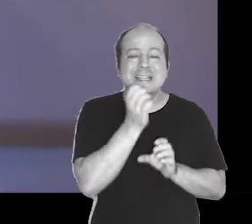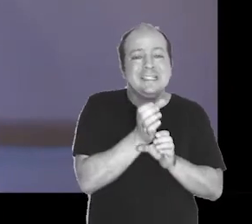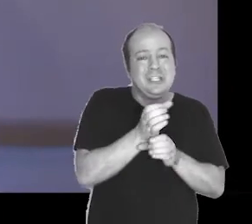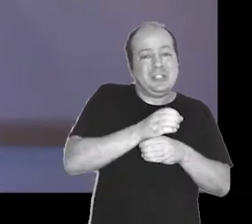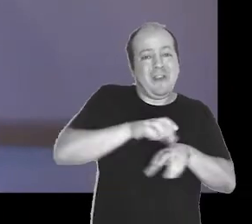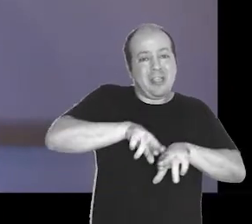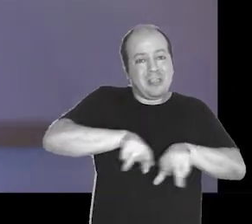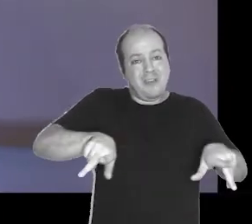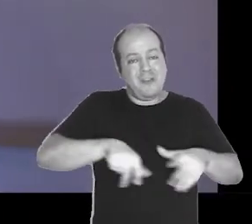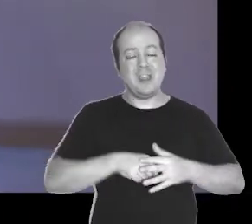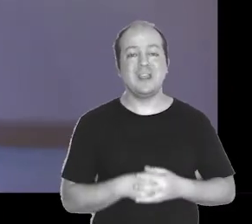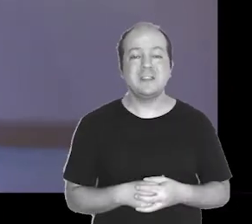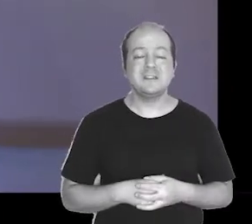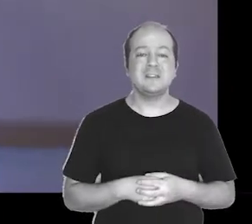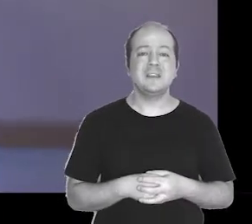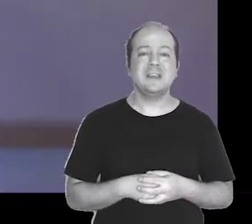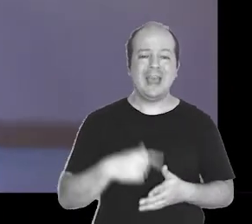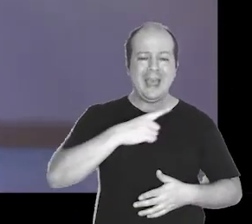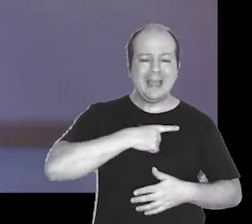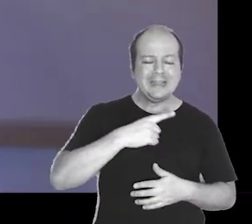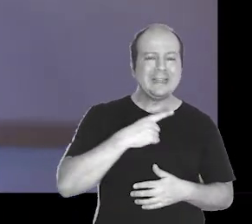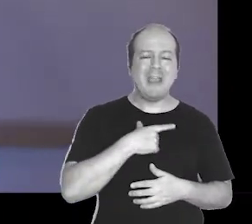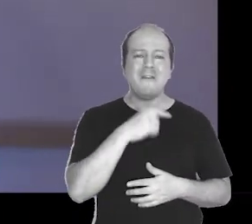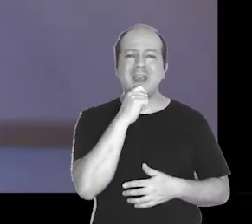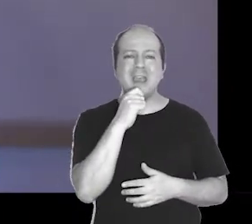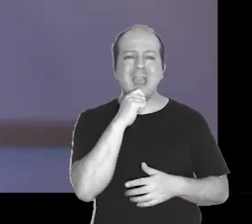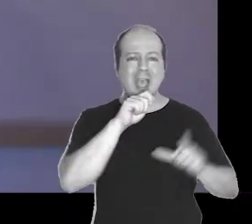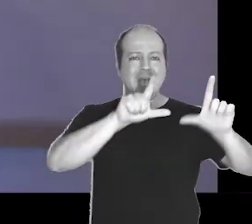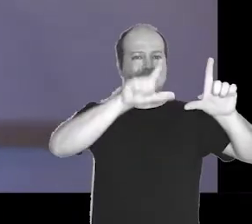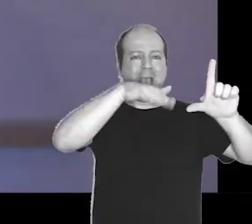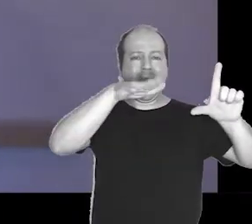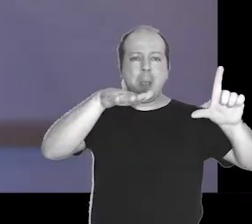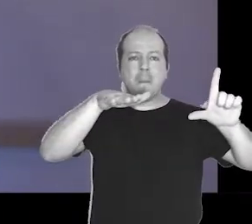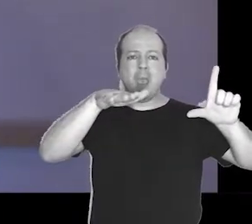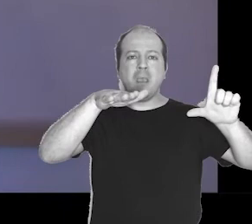diferentes, tantas delas também inacabadas?